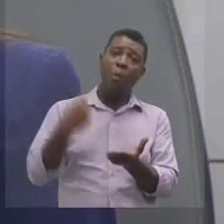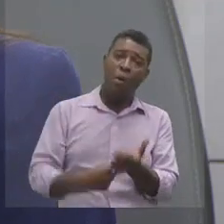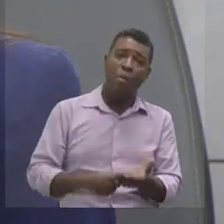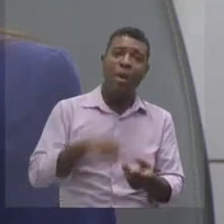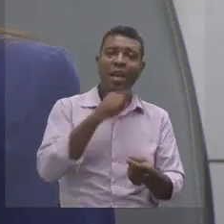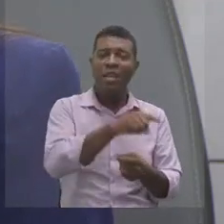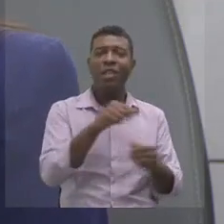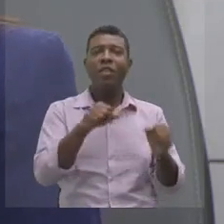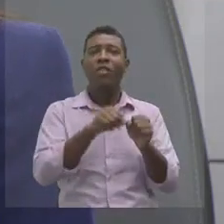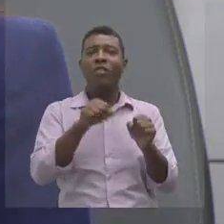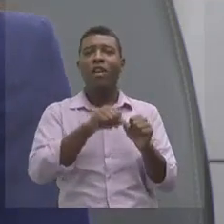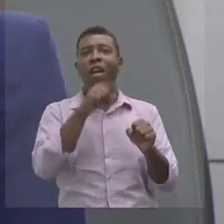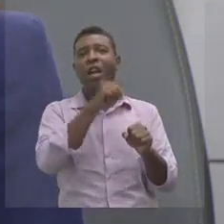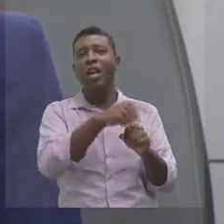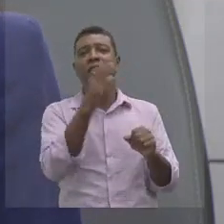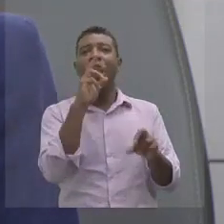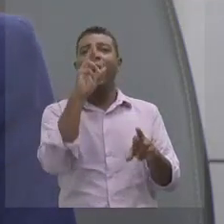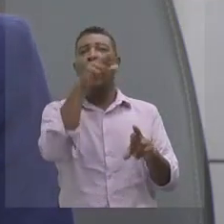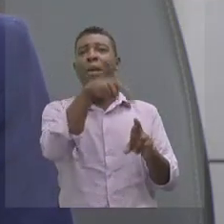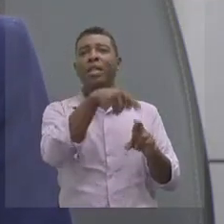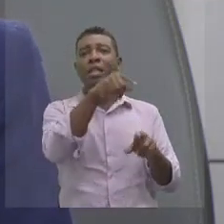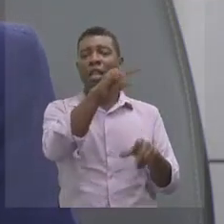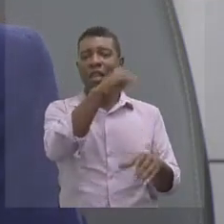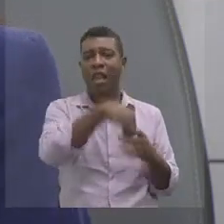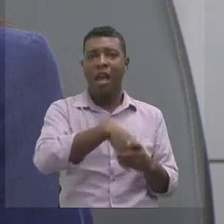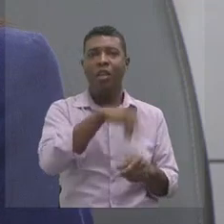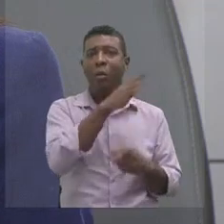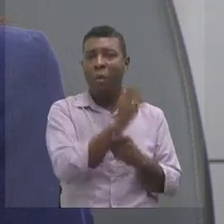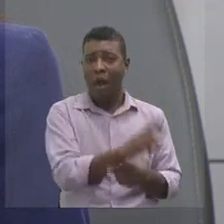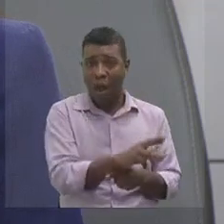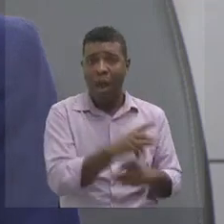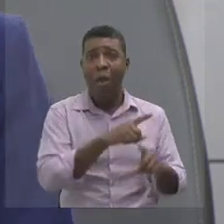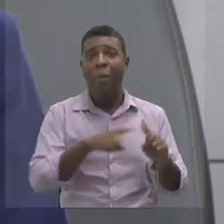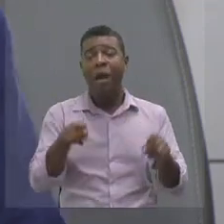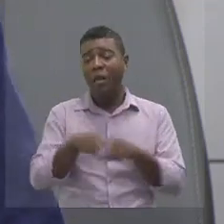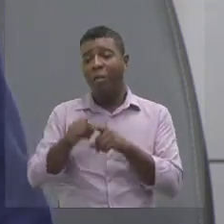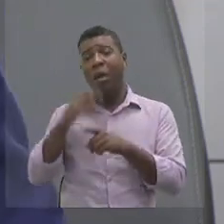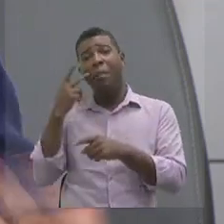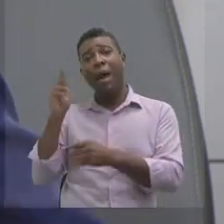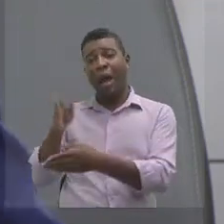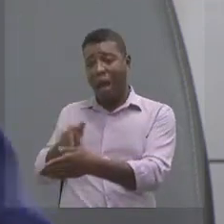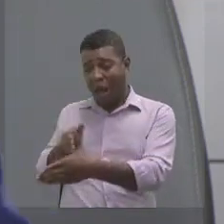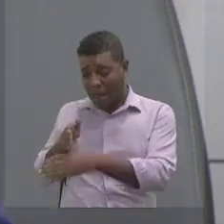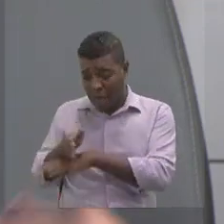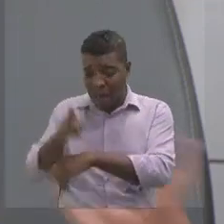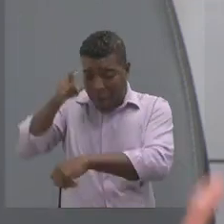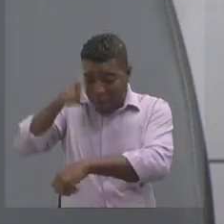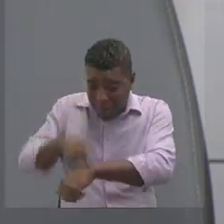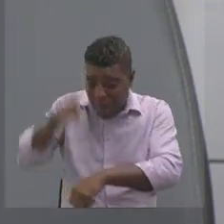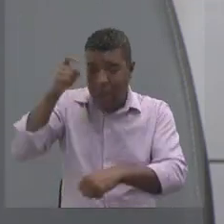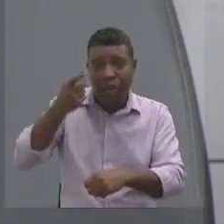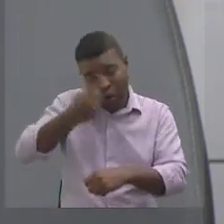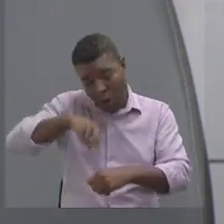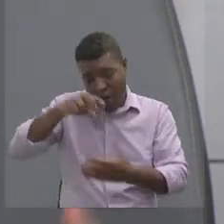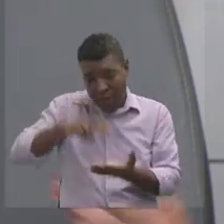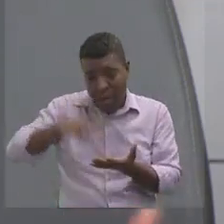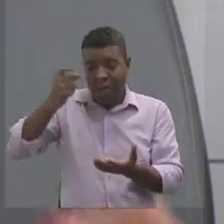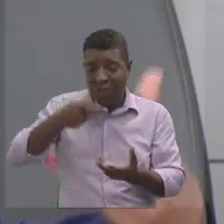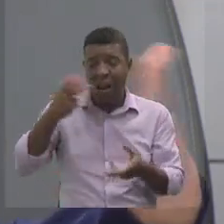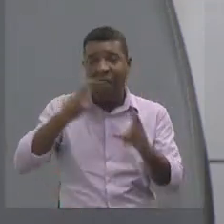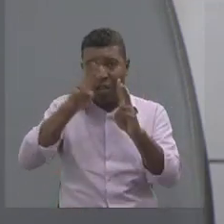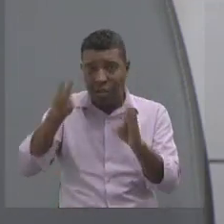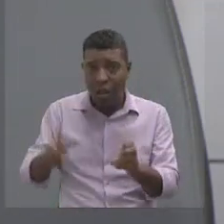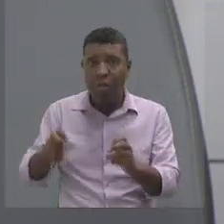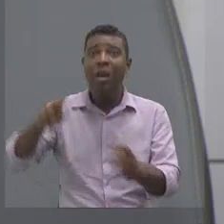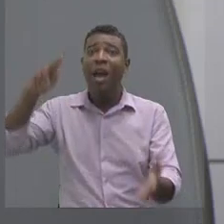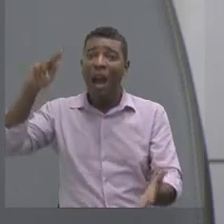representante da concessionária PR mas também para entrada da cidade de Patrocínio neste exato momento em que a gente deliberava sobre isso aconteceu um